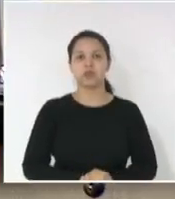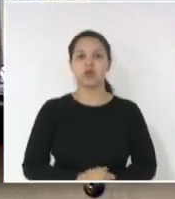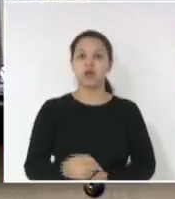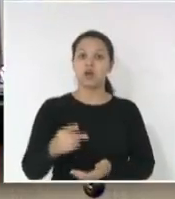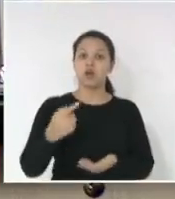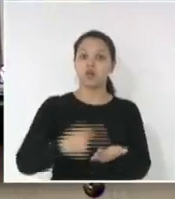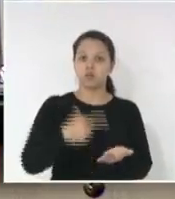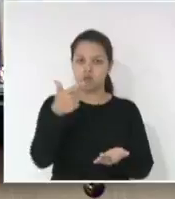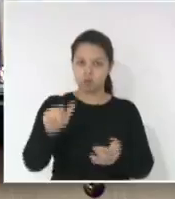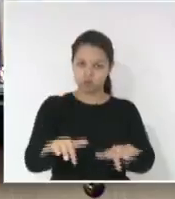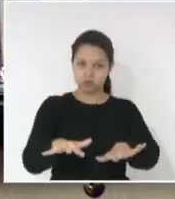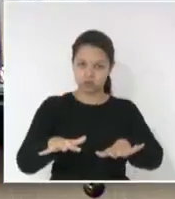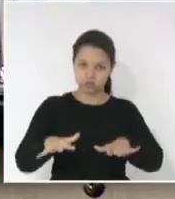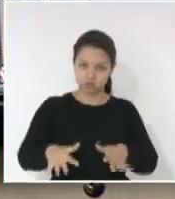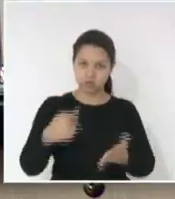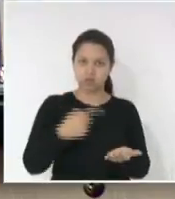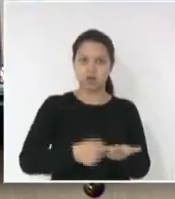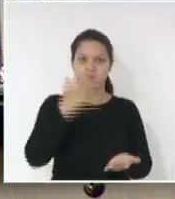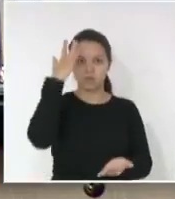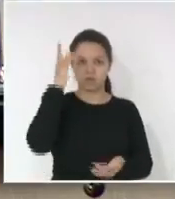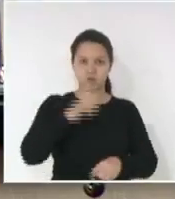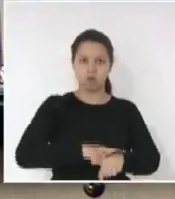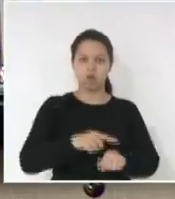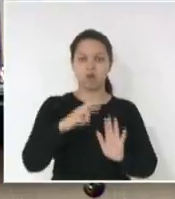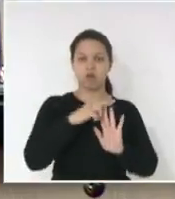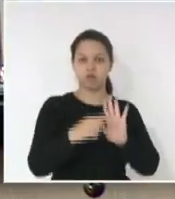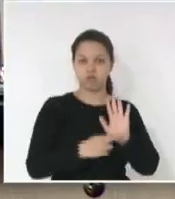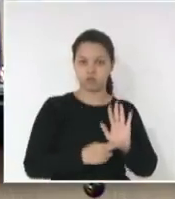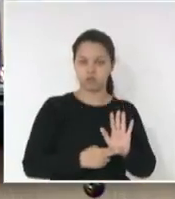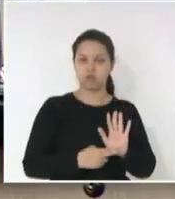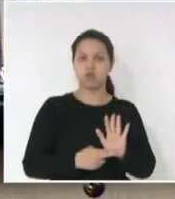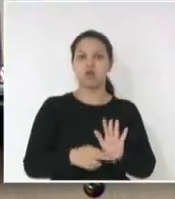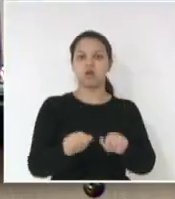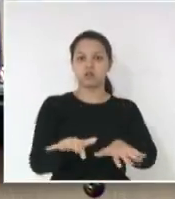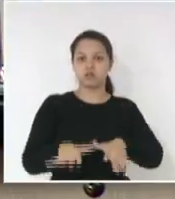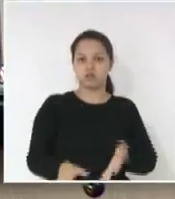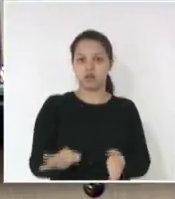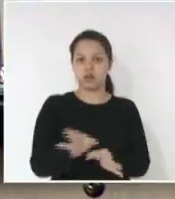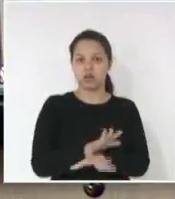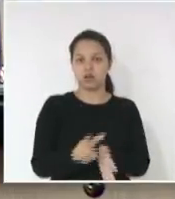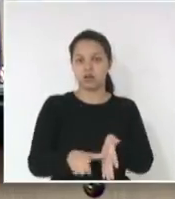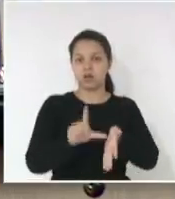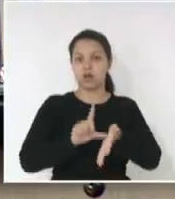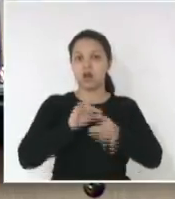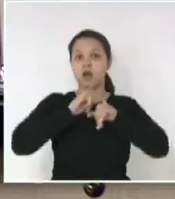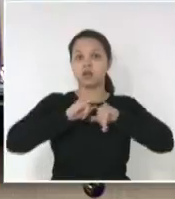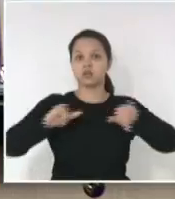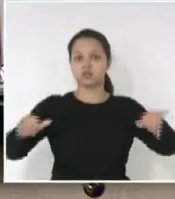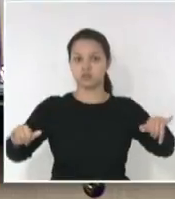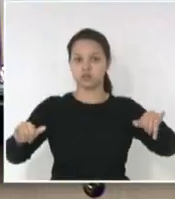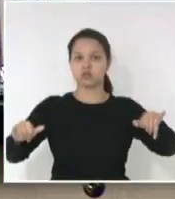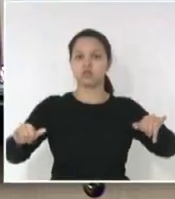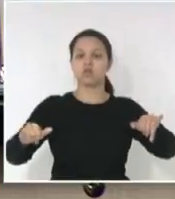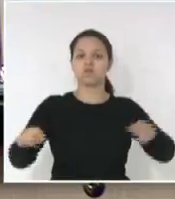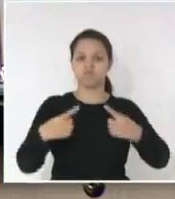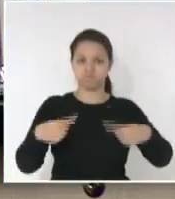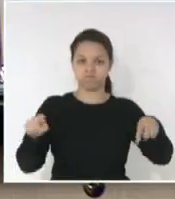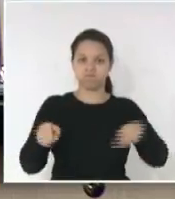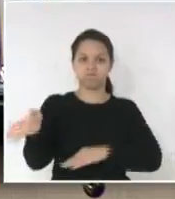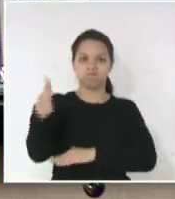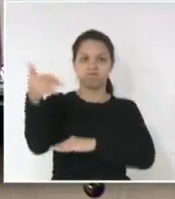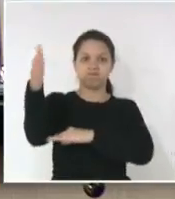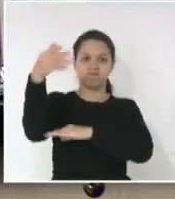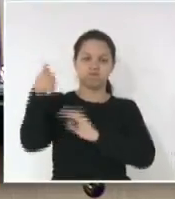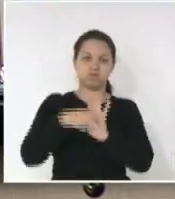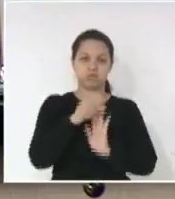outra sessão ordinária para amanhã no horário regimental. Antes de encerrar a sessão, anunciou a interpretação do hino de Santa